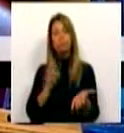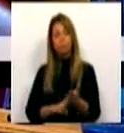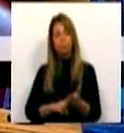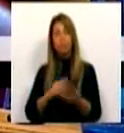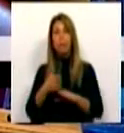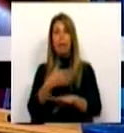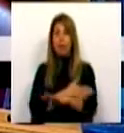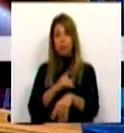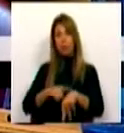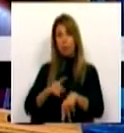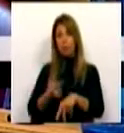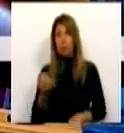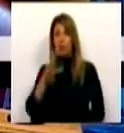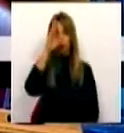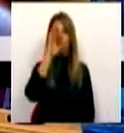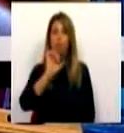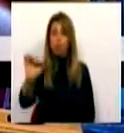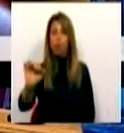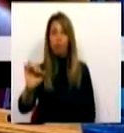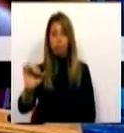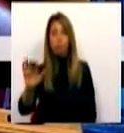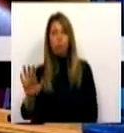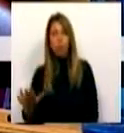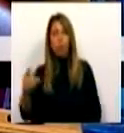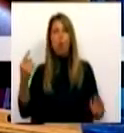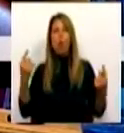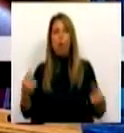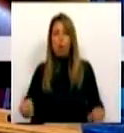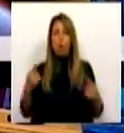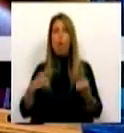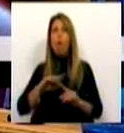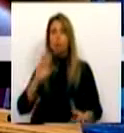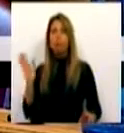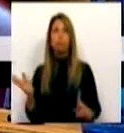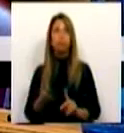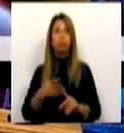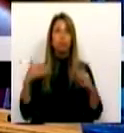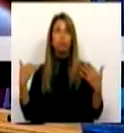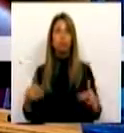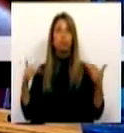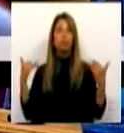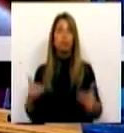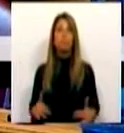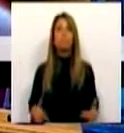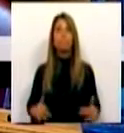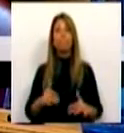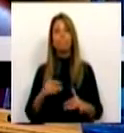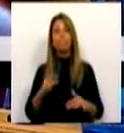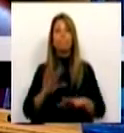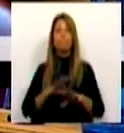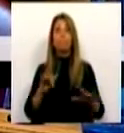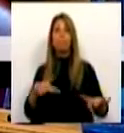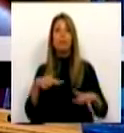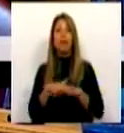o anterior governo, houve um golpeamento violento relativamente à nossa rede